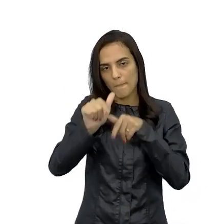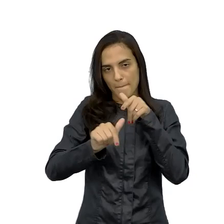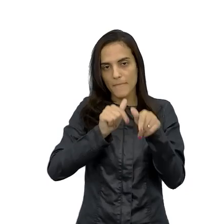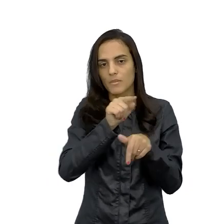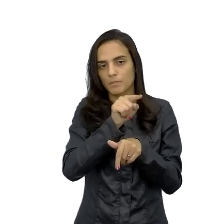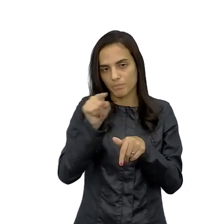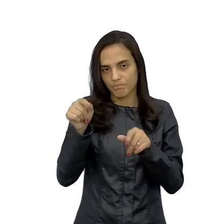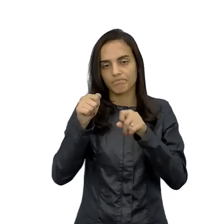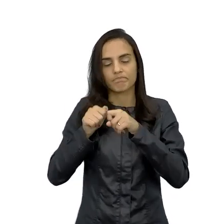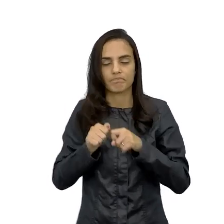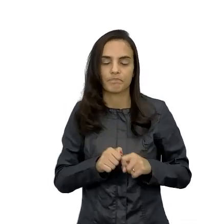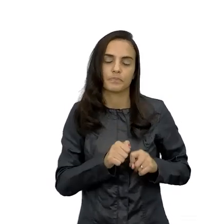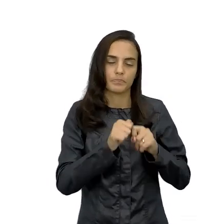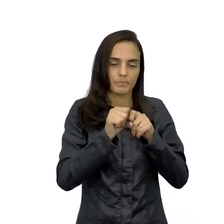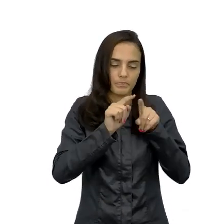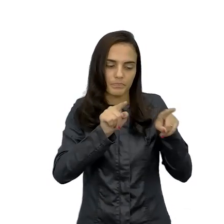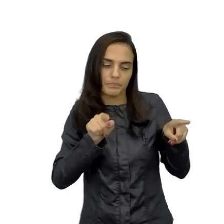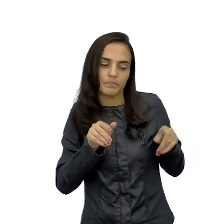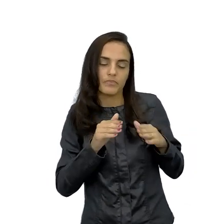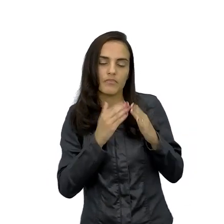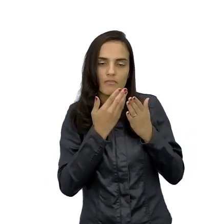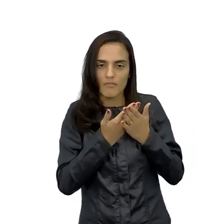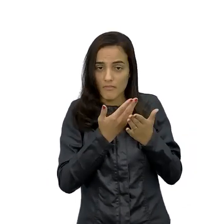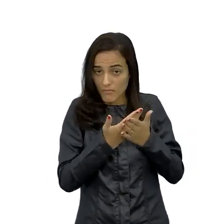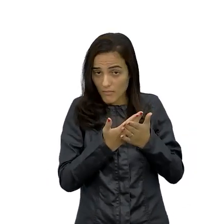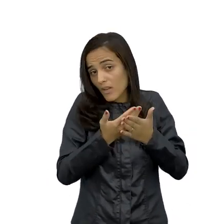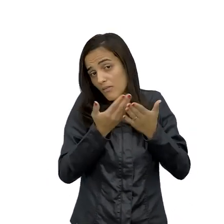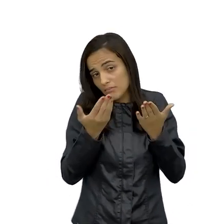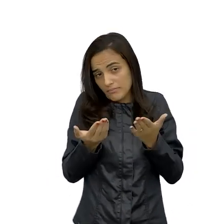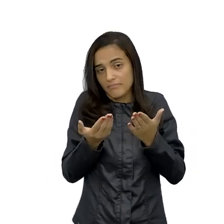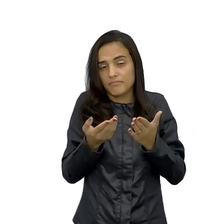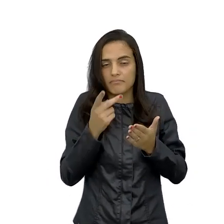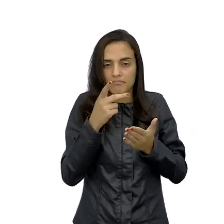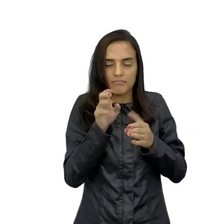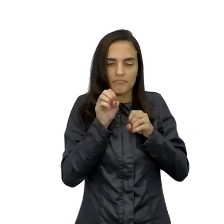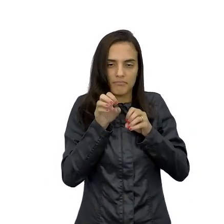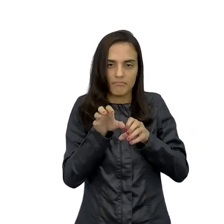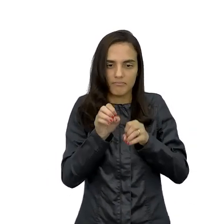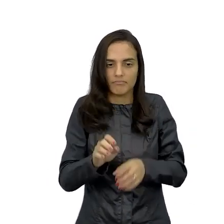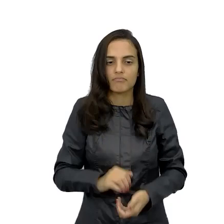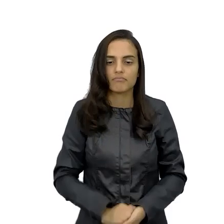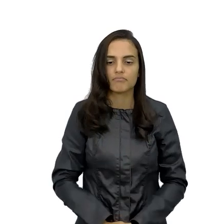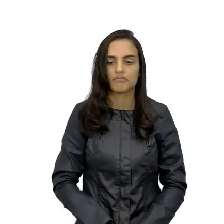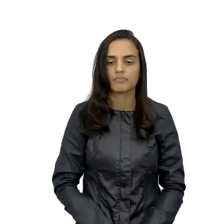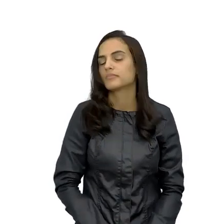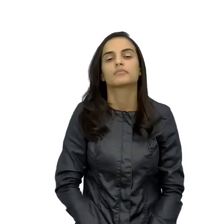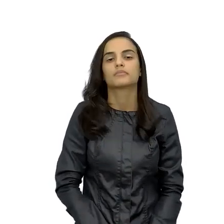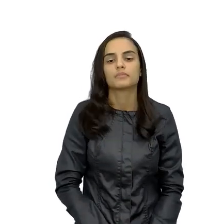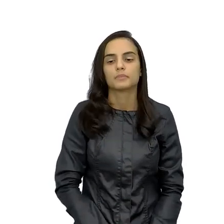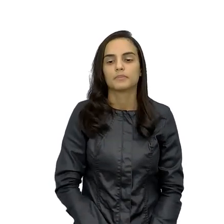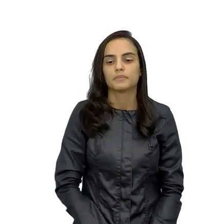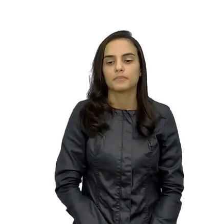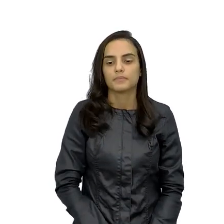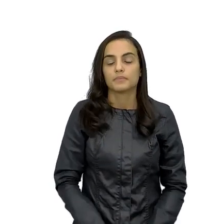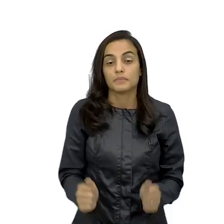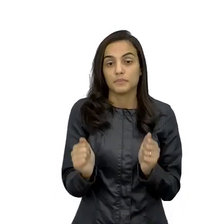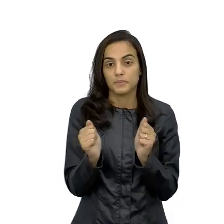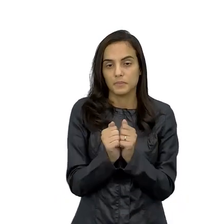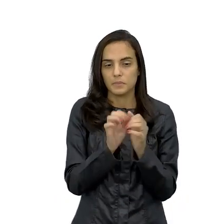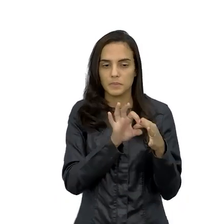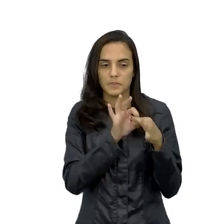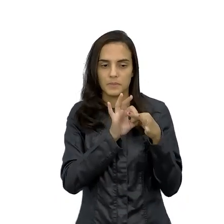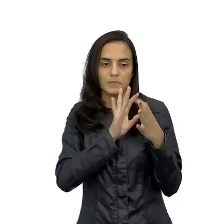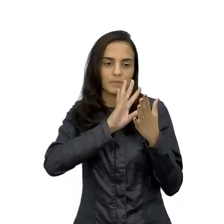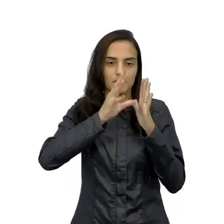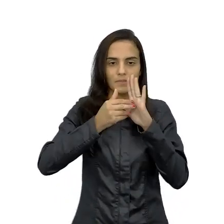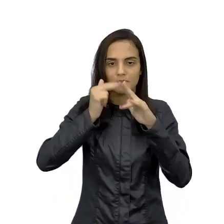vocês realizam na sala de aula, né? Ou seja, com aquilo que vai ser ensinado. E estabelecendo junto ali uma conexão com